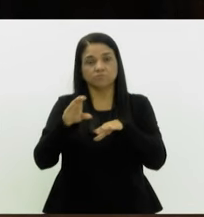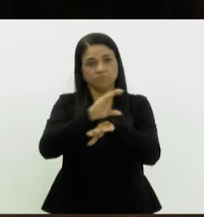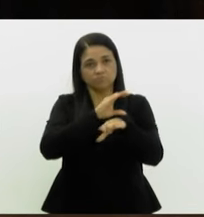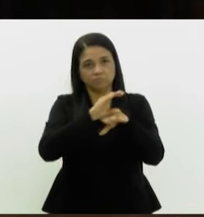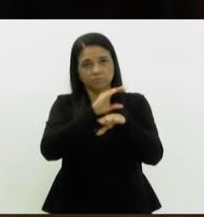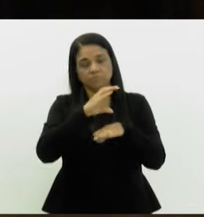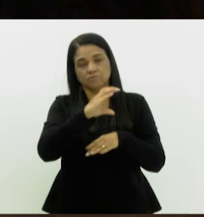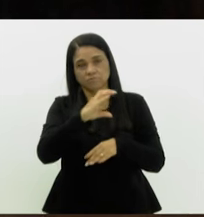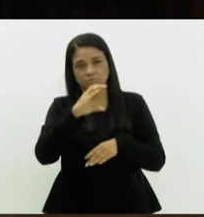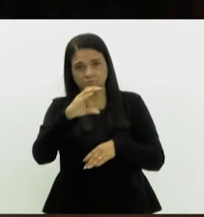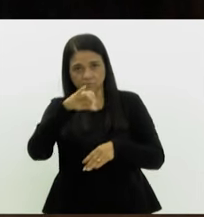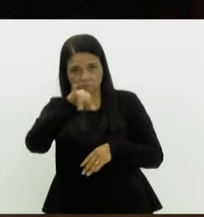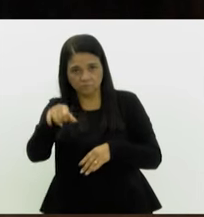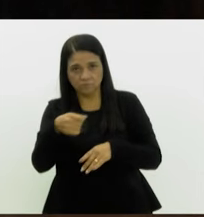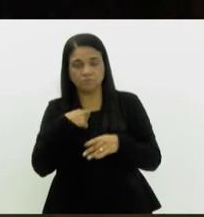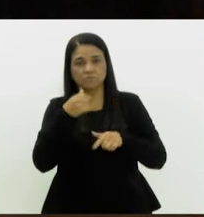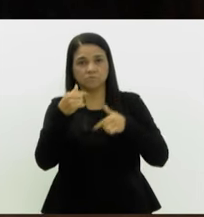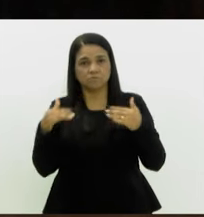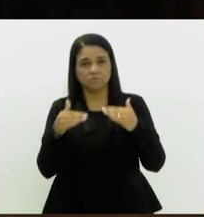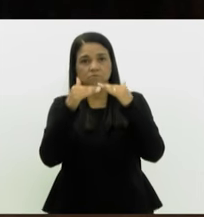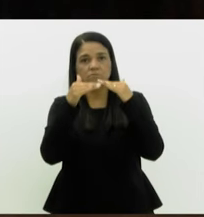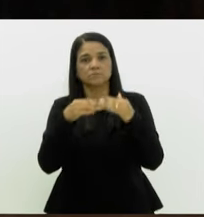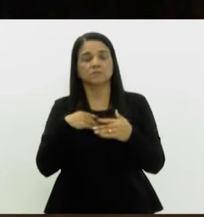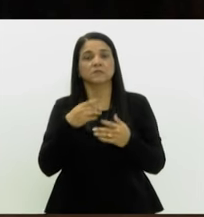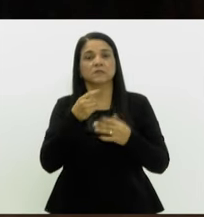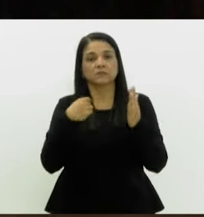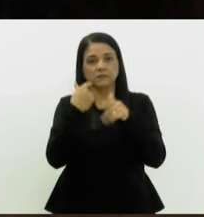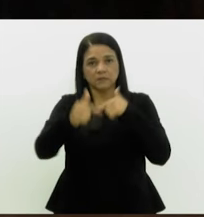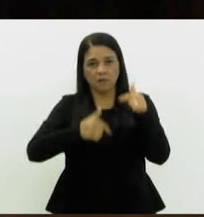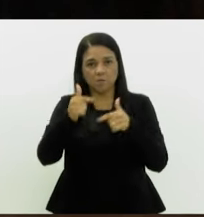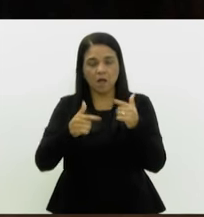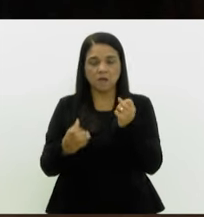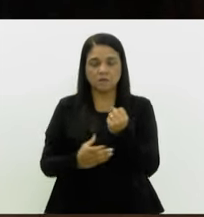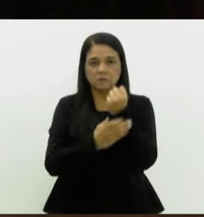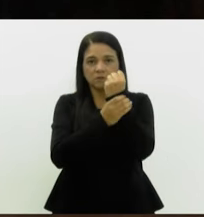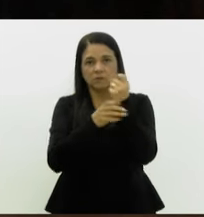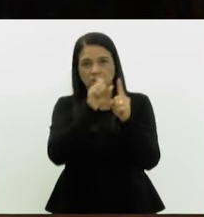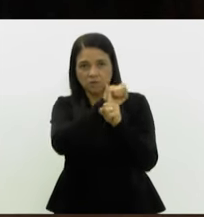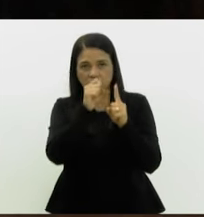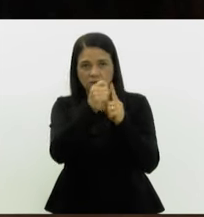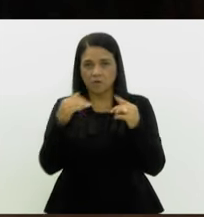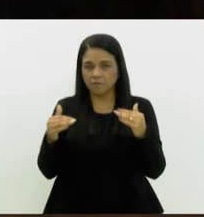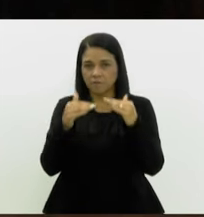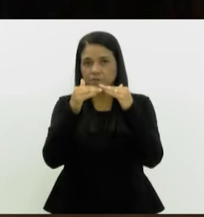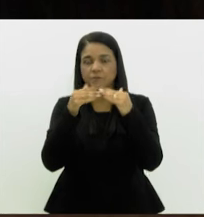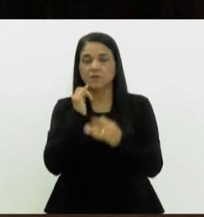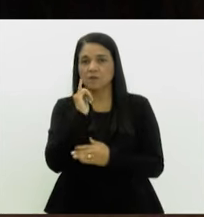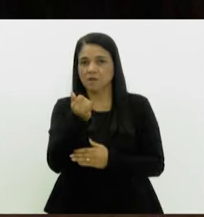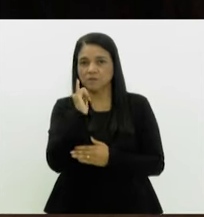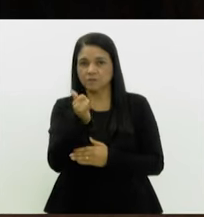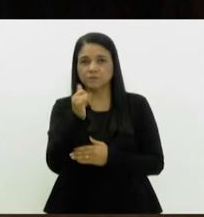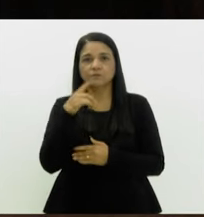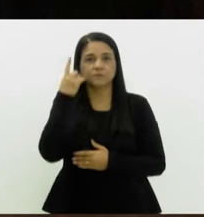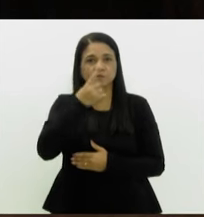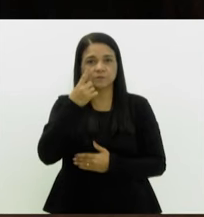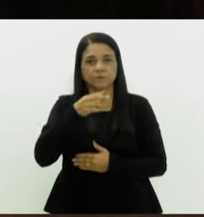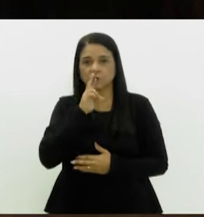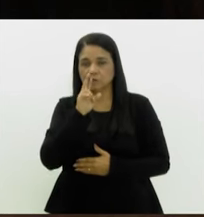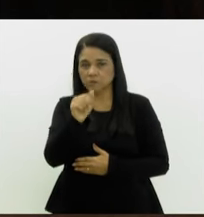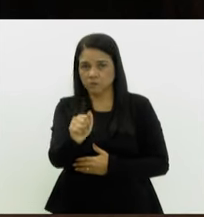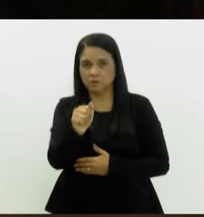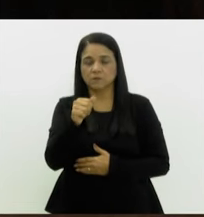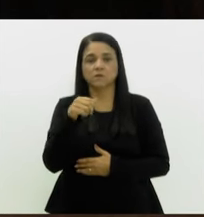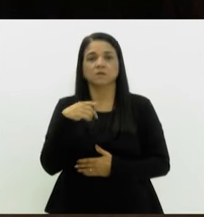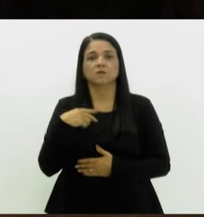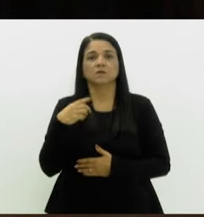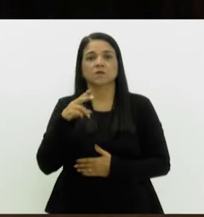Justiça, favorável. De Trabalho Legislativo Social e Seguridade Social, favorável. Relatores, deputado Rodrigo Amorim